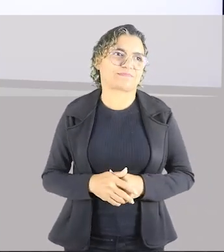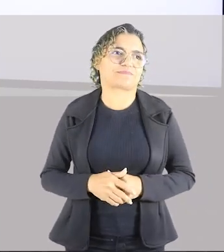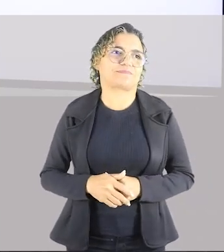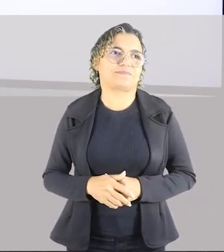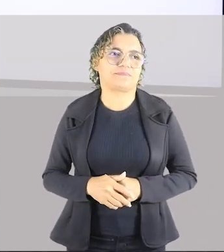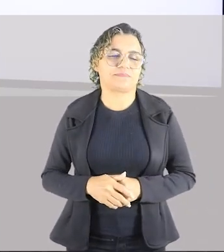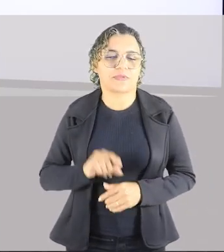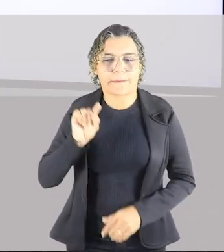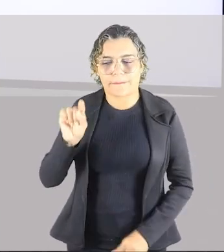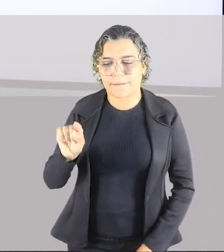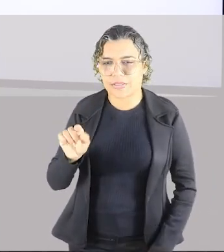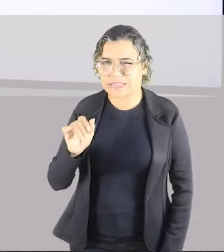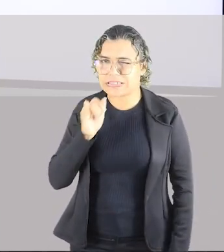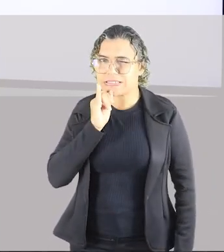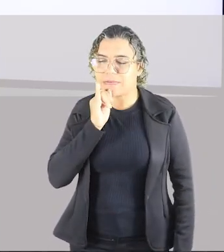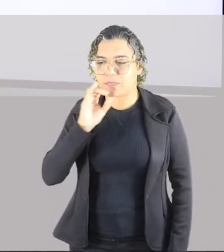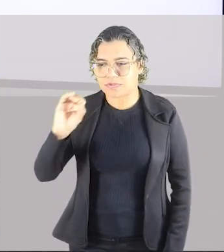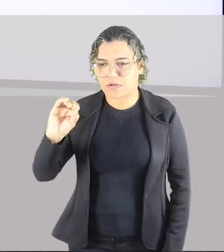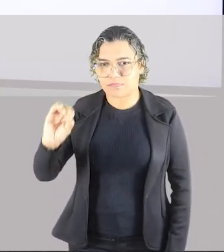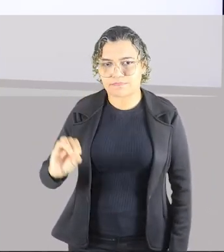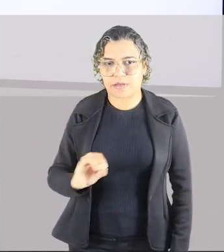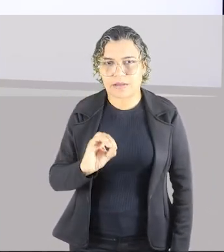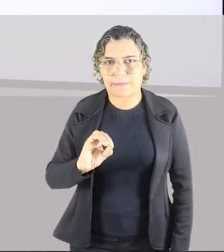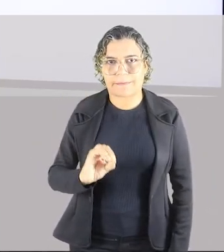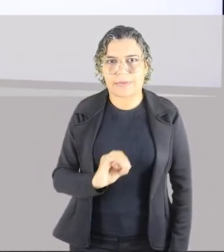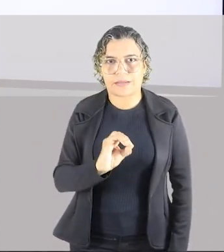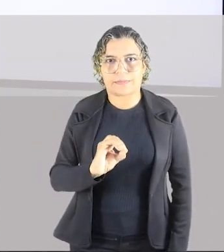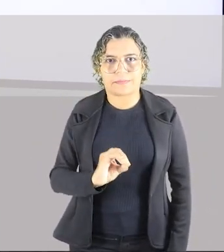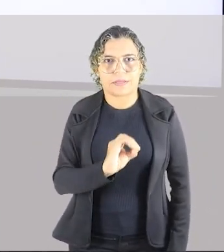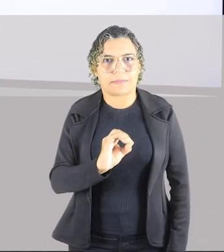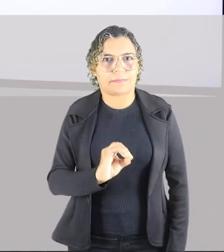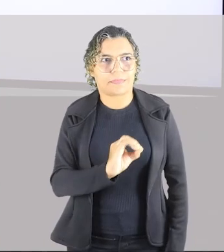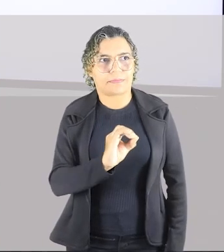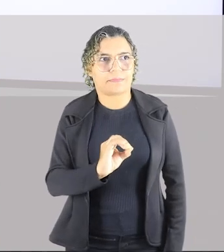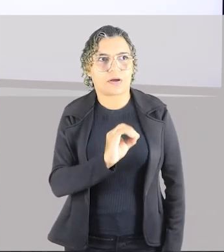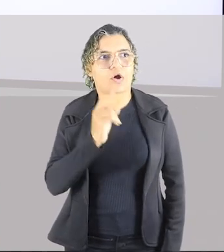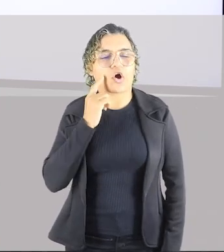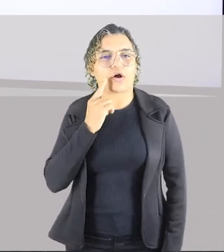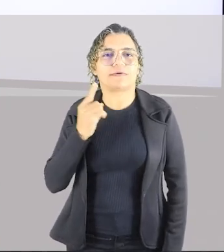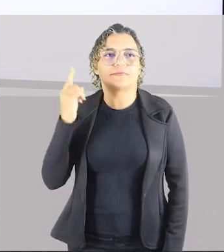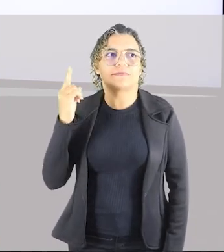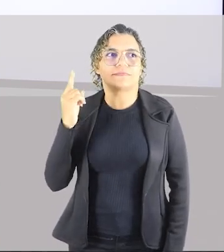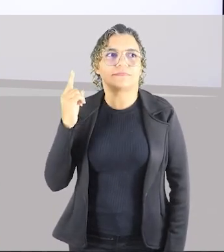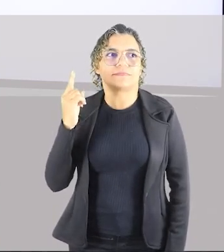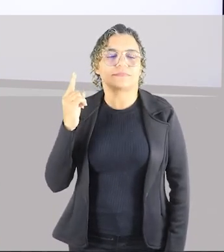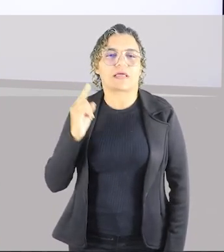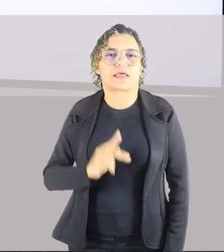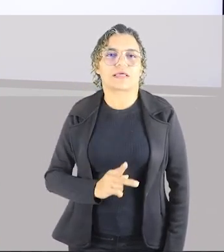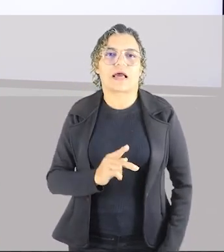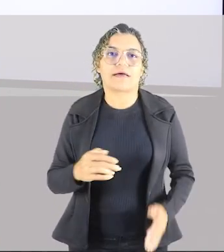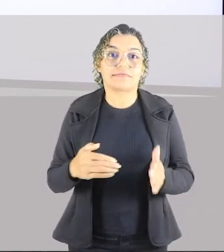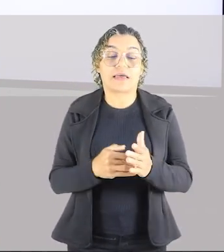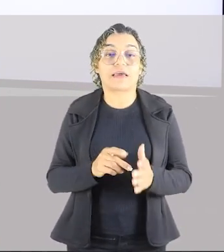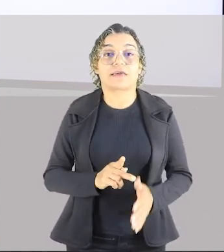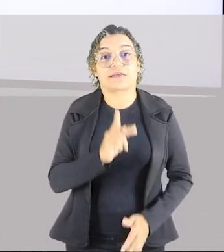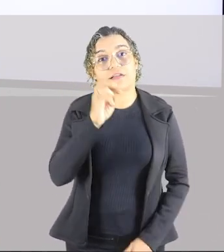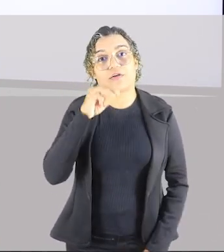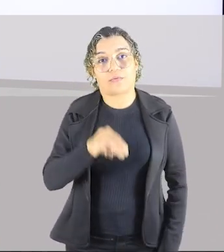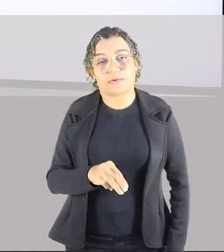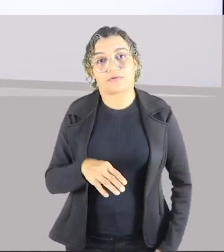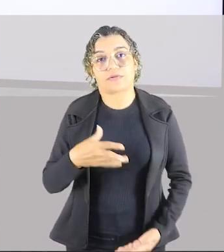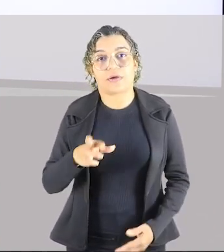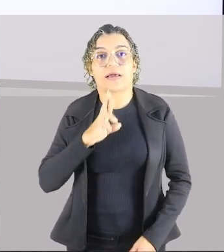centímetro, decímetro, metro, decâmetro, hectômetro, quilômetro. Então,